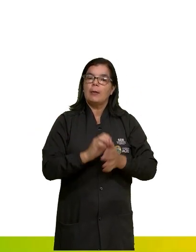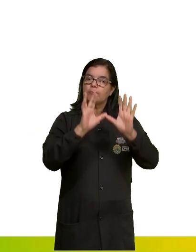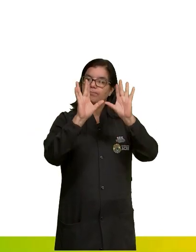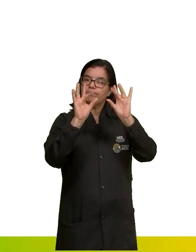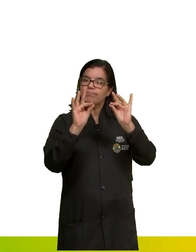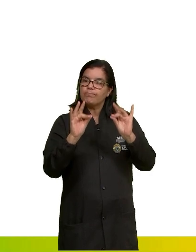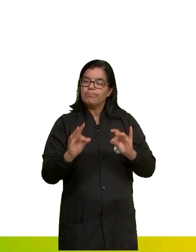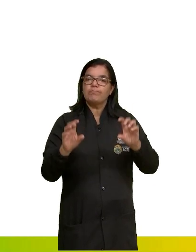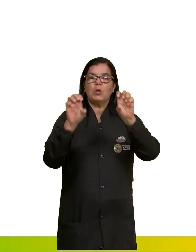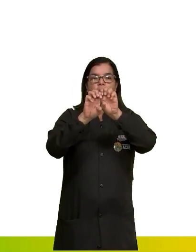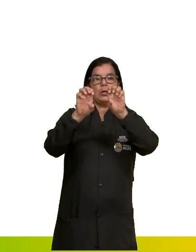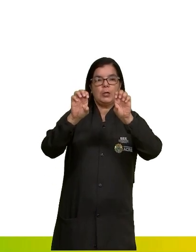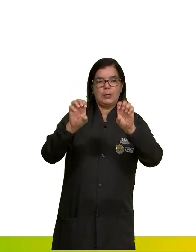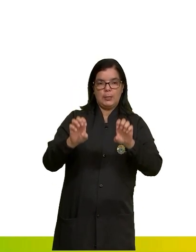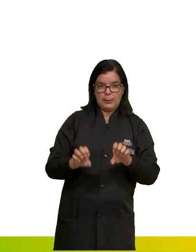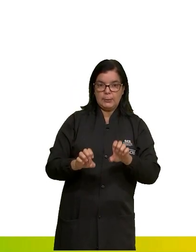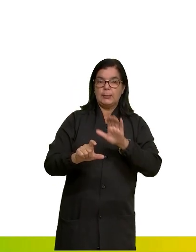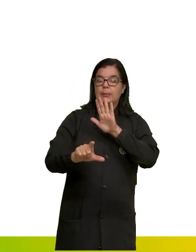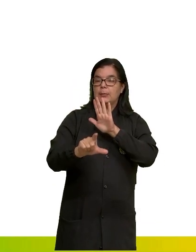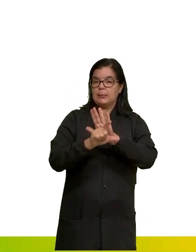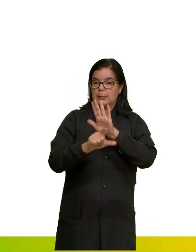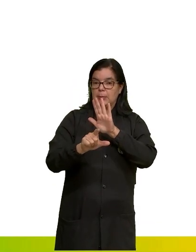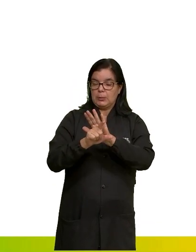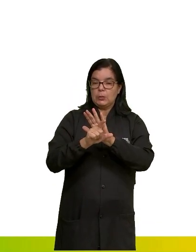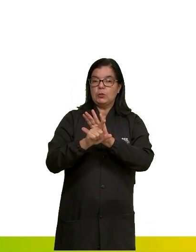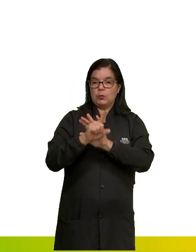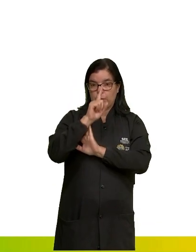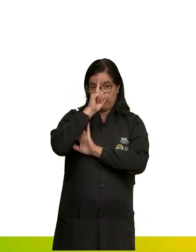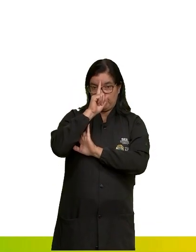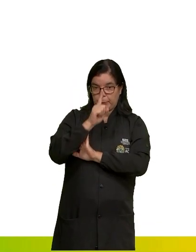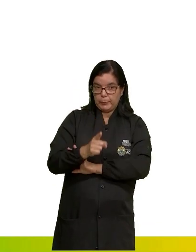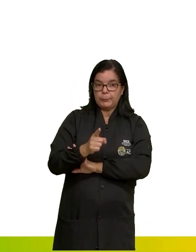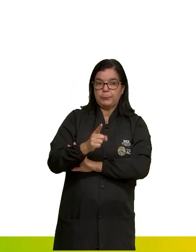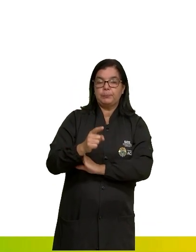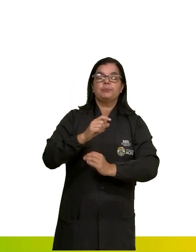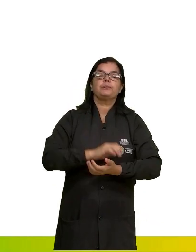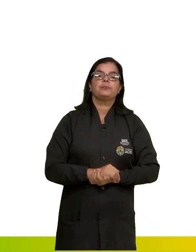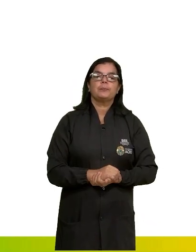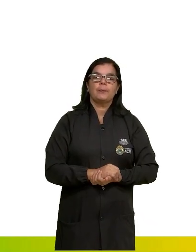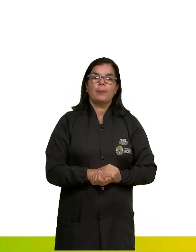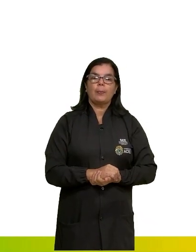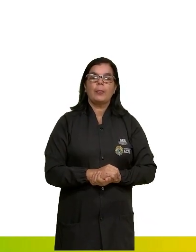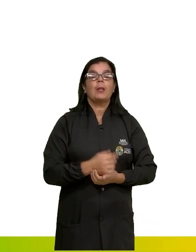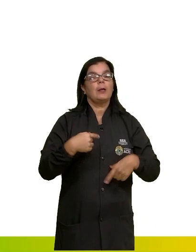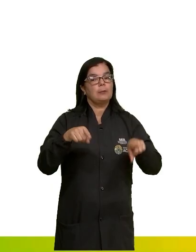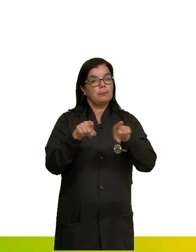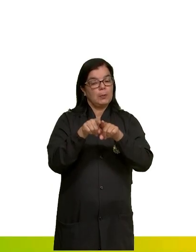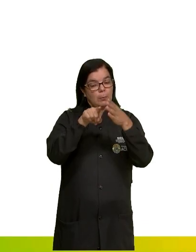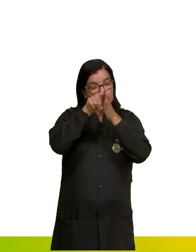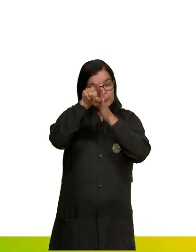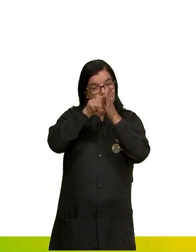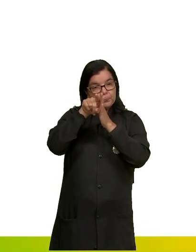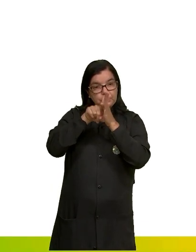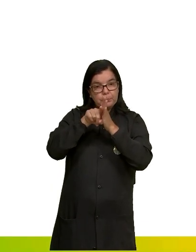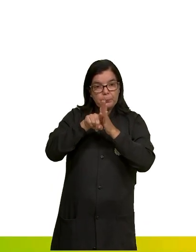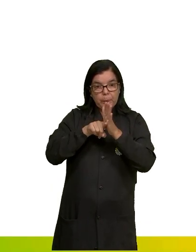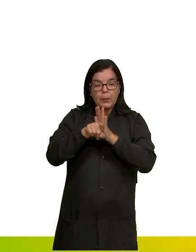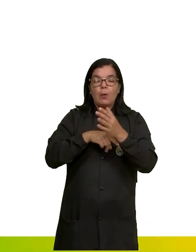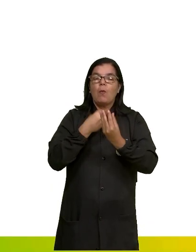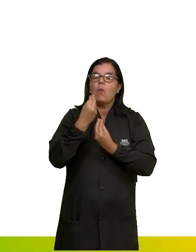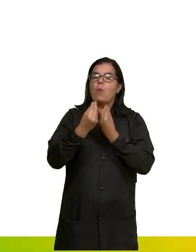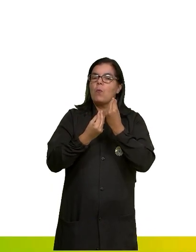Descreve sua estrutura e as leis que o governam. Também deve investigar